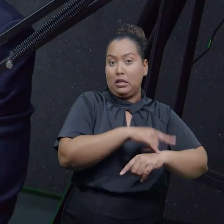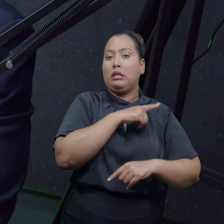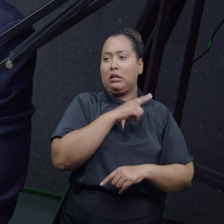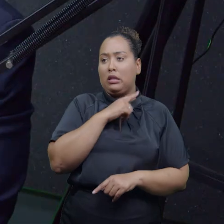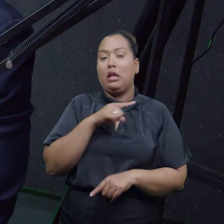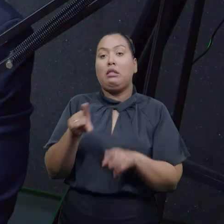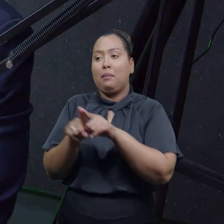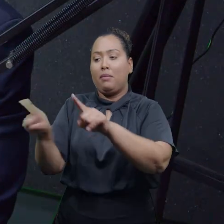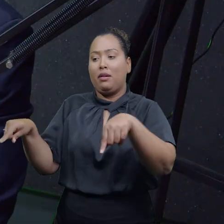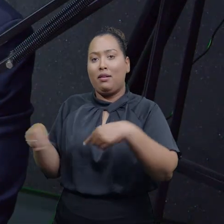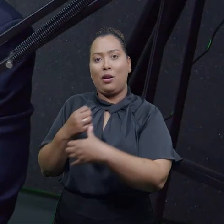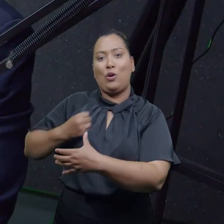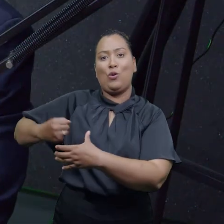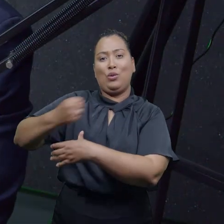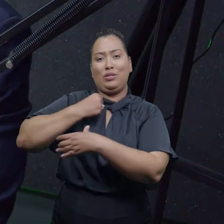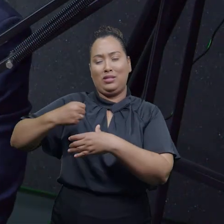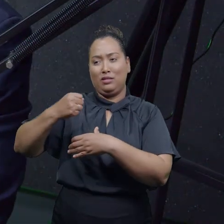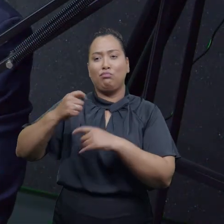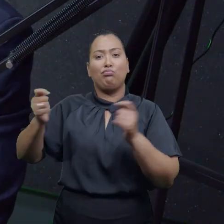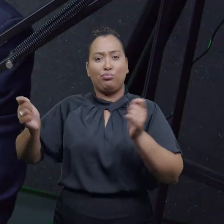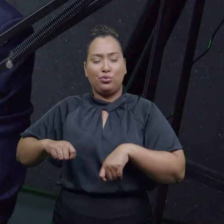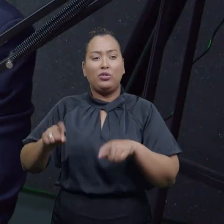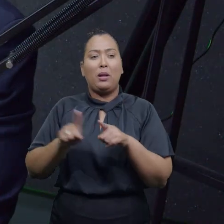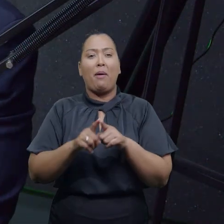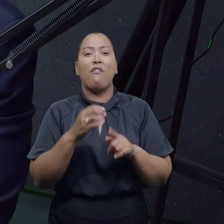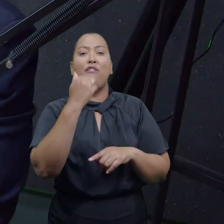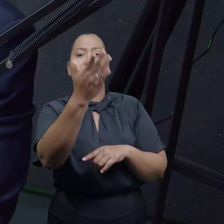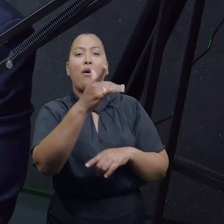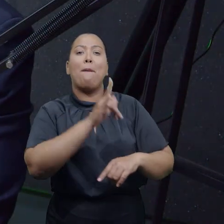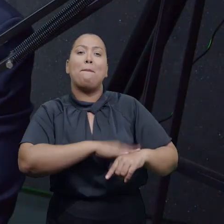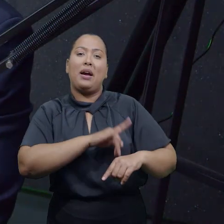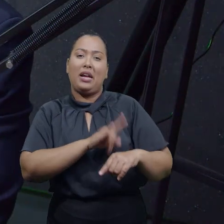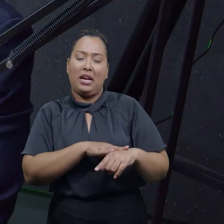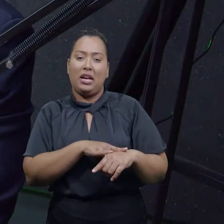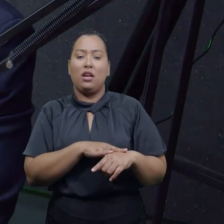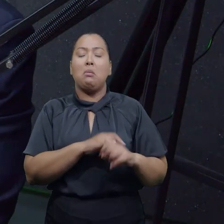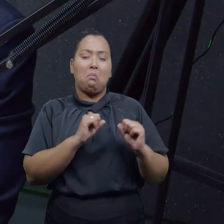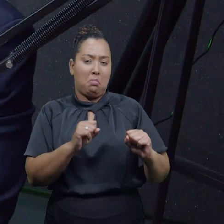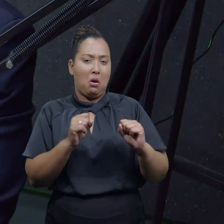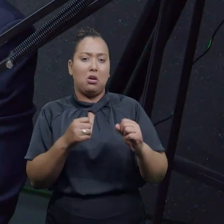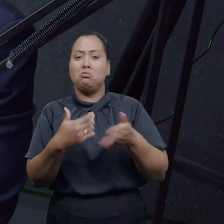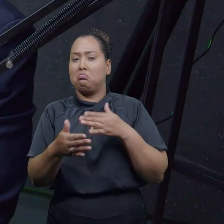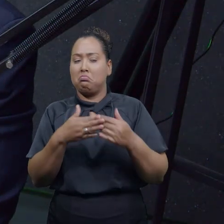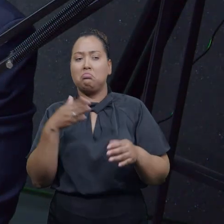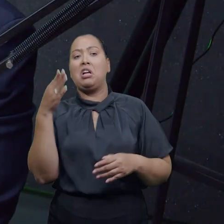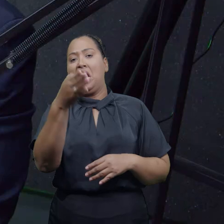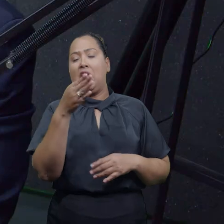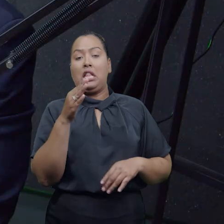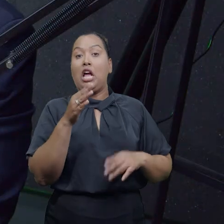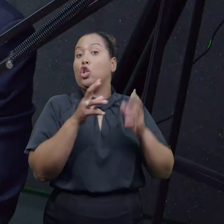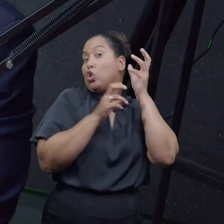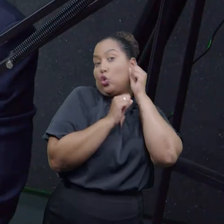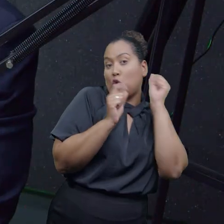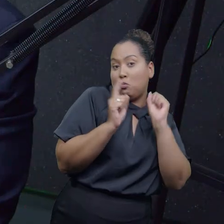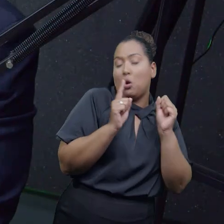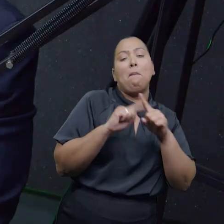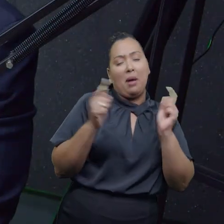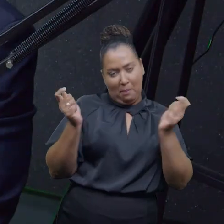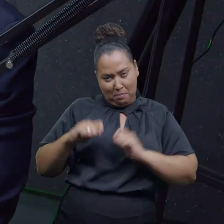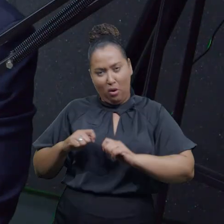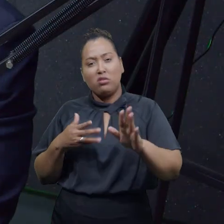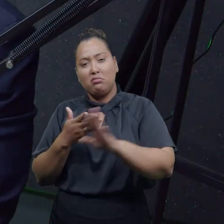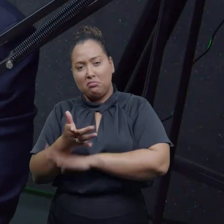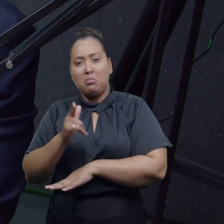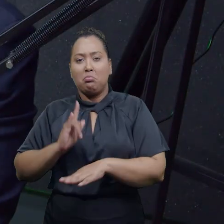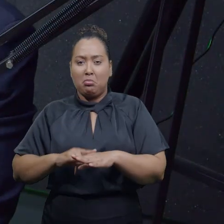onde são preparadas as refeições, outros banheiros para que o pessoal possa fazer uso, mesmo quem não se hospeda lá,